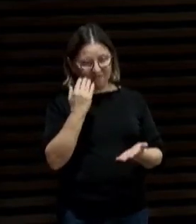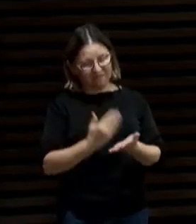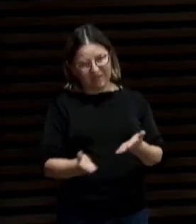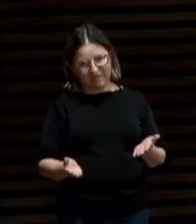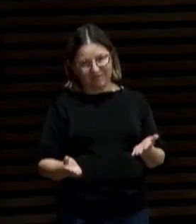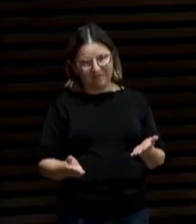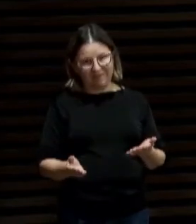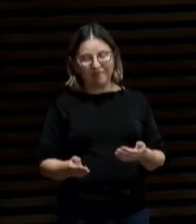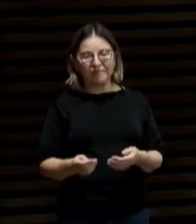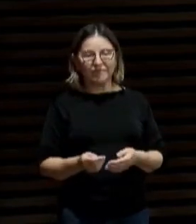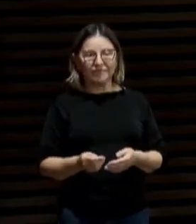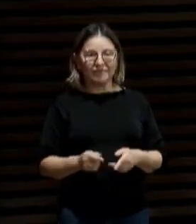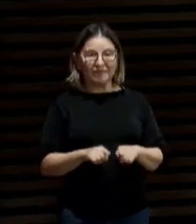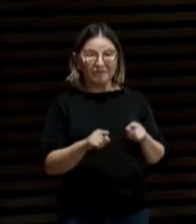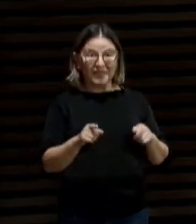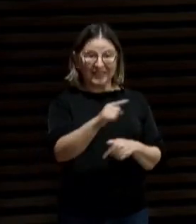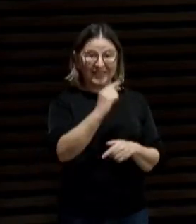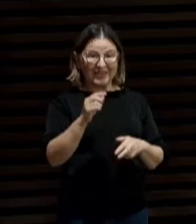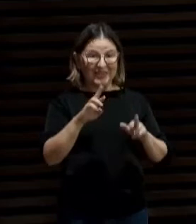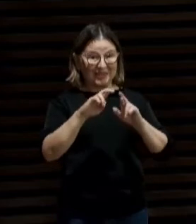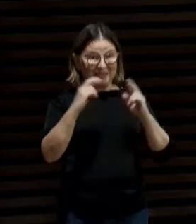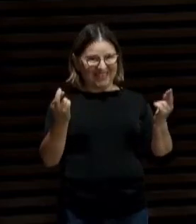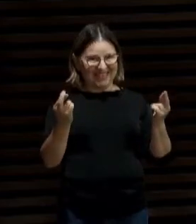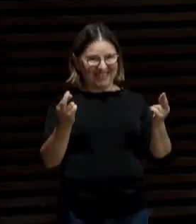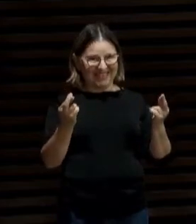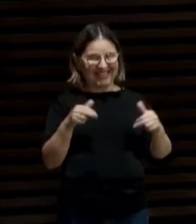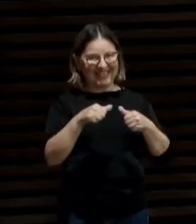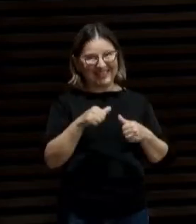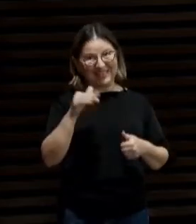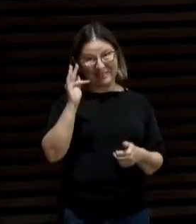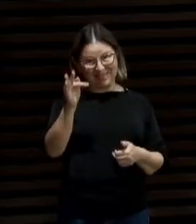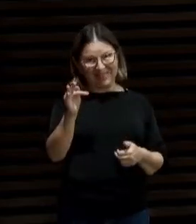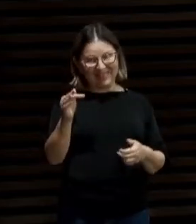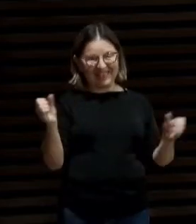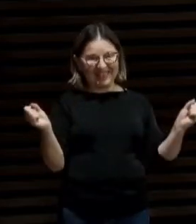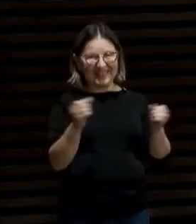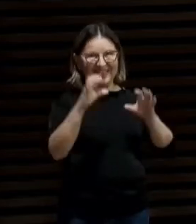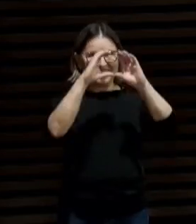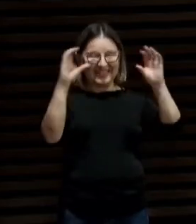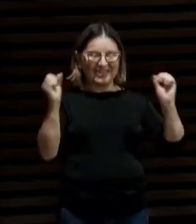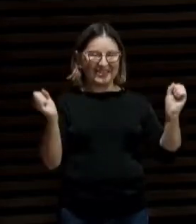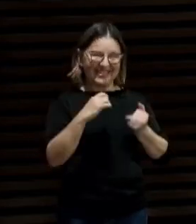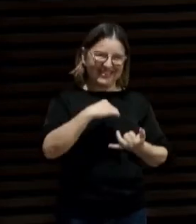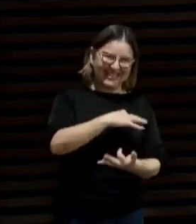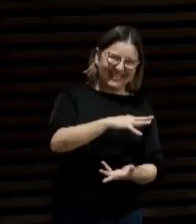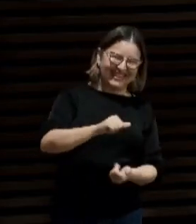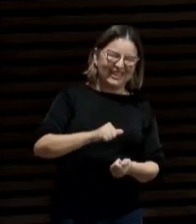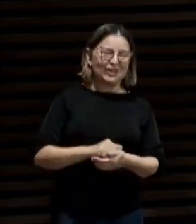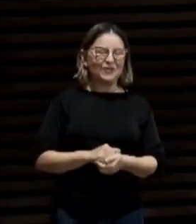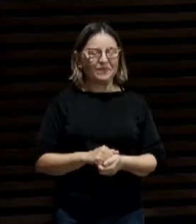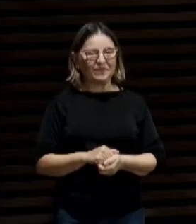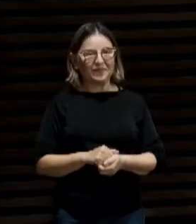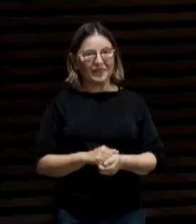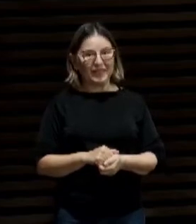está no futuro, na ressurreição dos mortos, e nos novos céus e na nova terra. E ele diz assim: